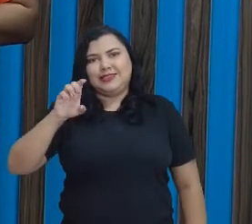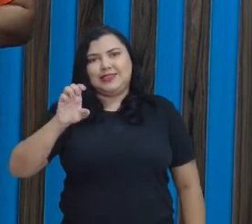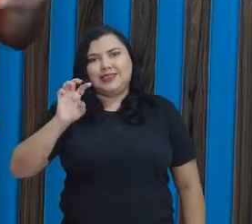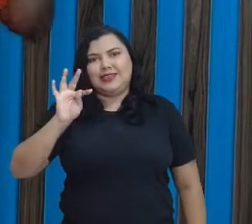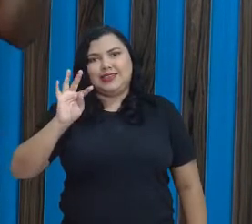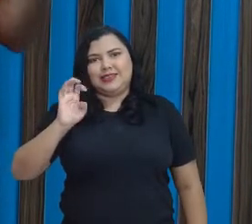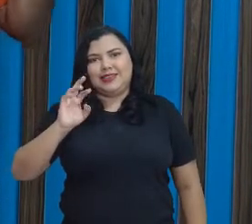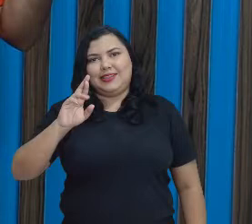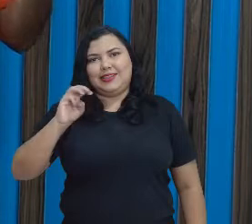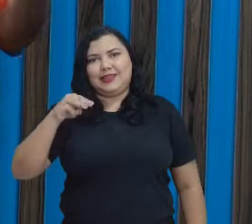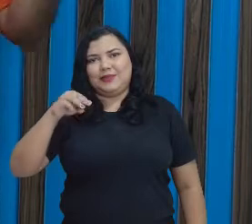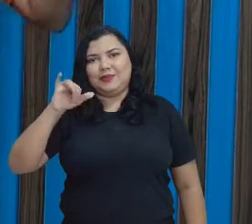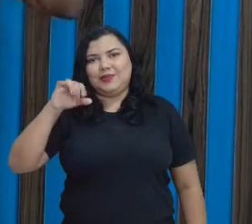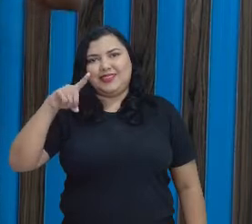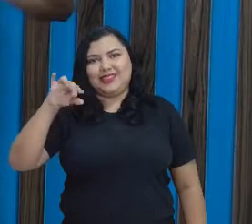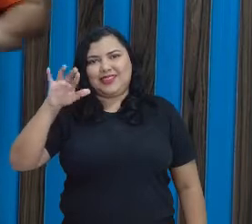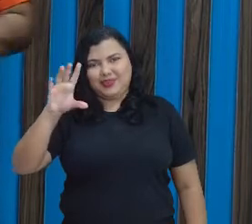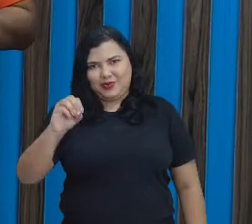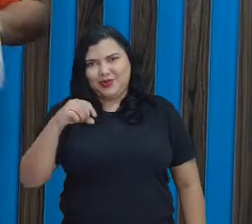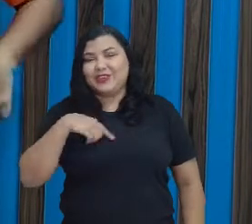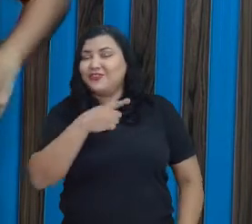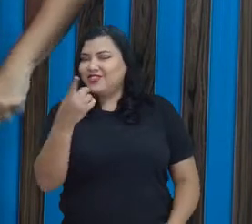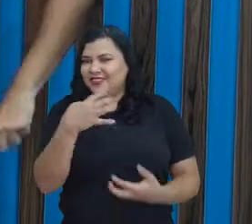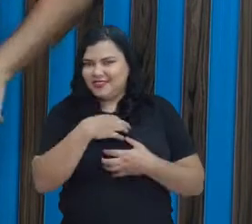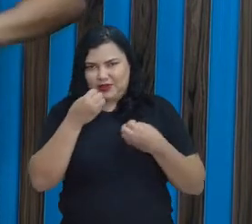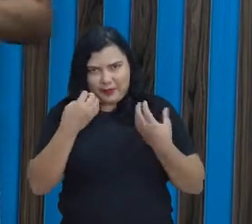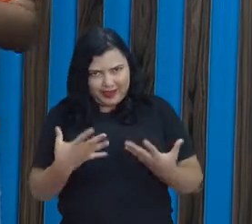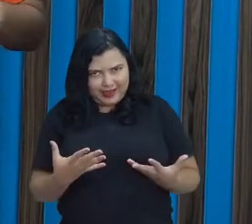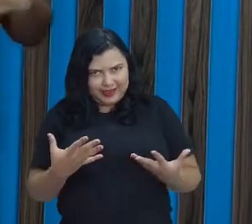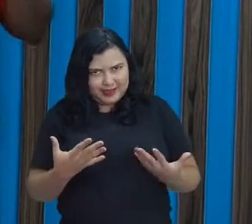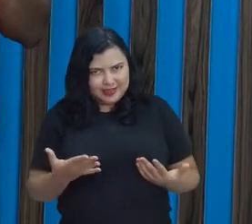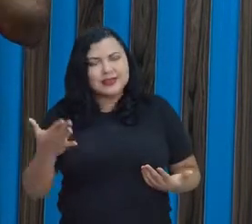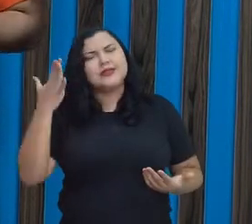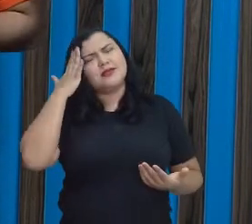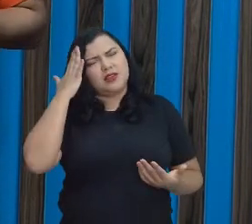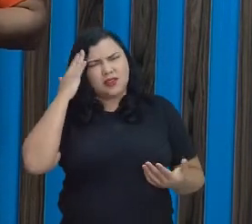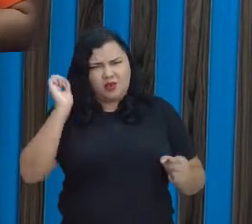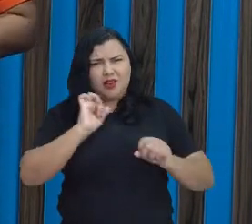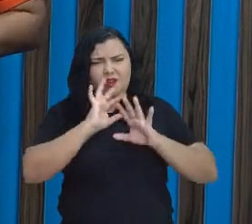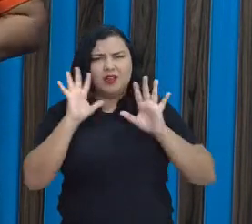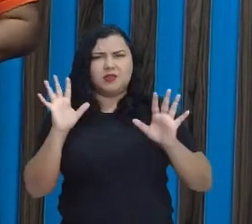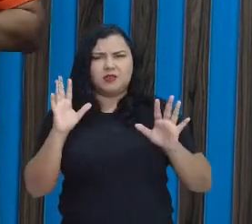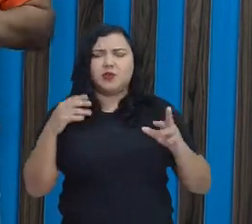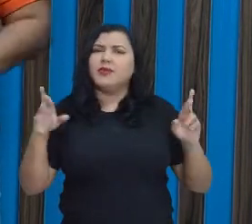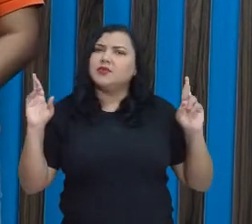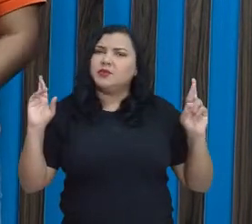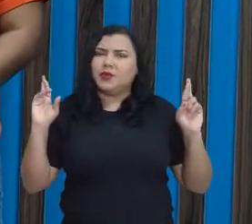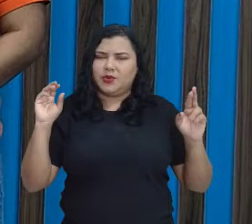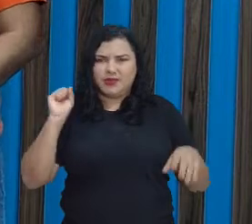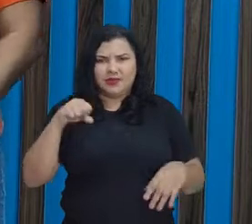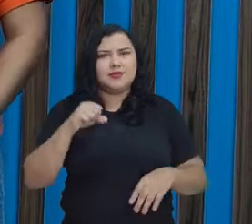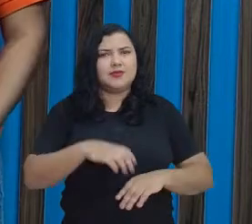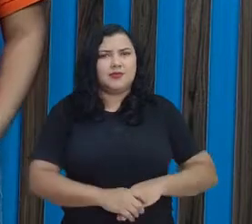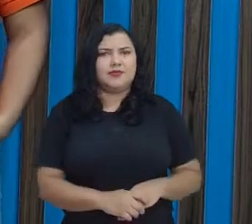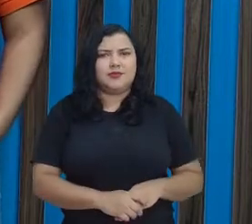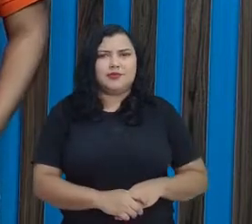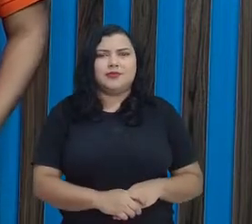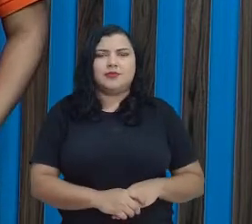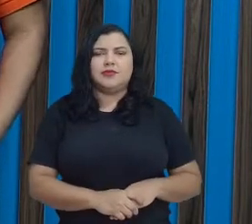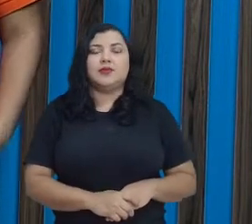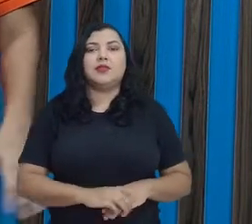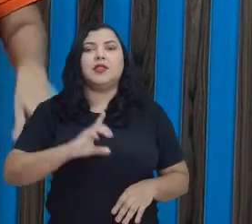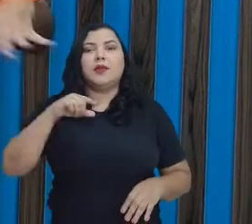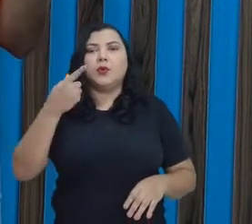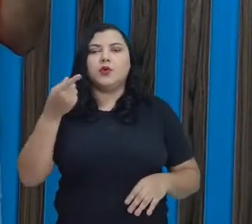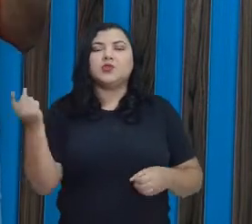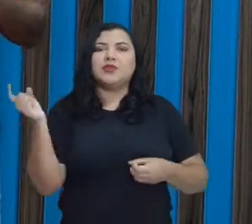bem? Como é que vocês me contem? Como vocês estão sentindo? Tá dando para acompanhar? Eu espero que sim. Qualquer coisa, eu volto na